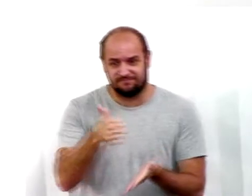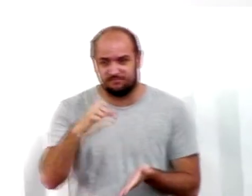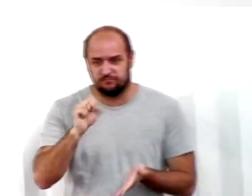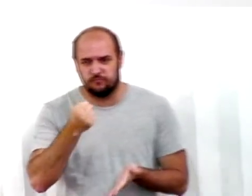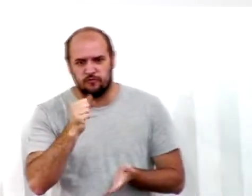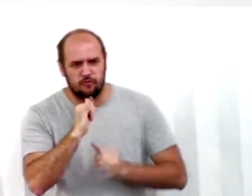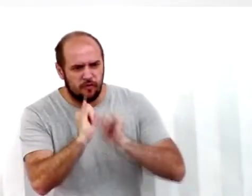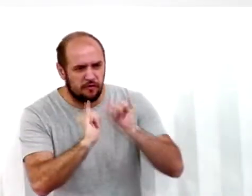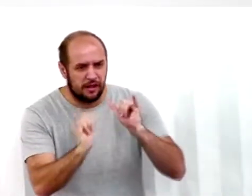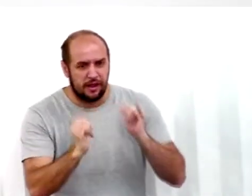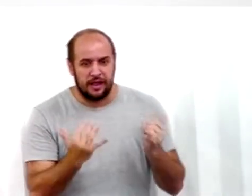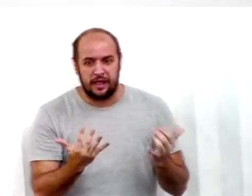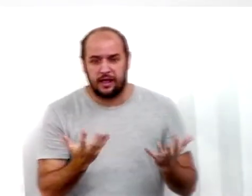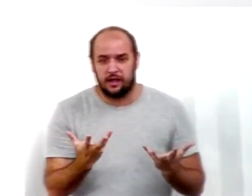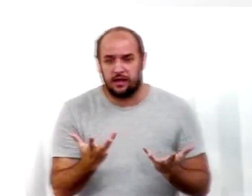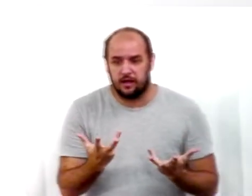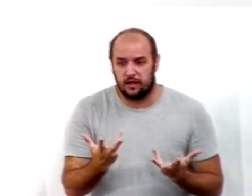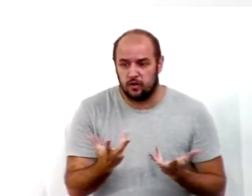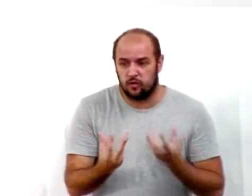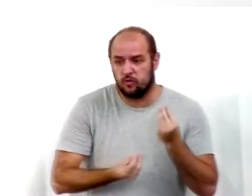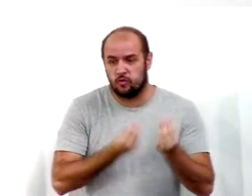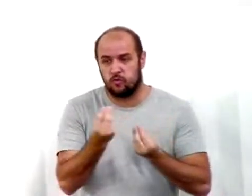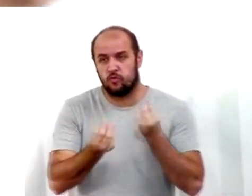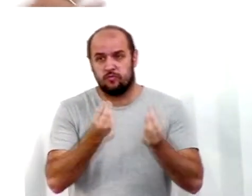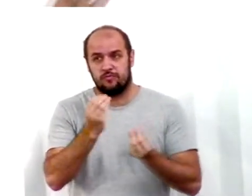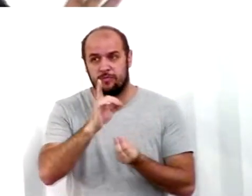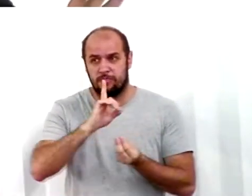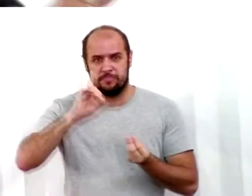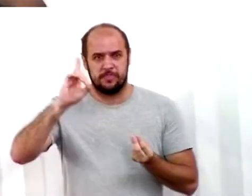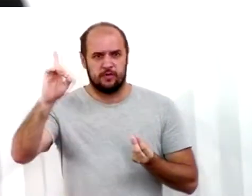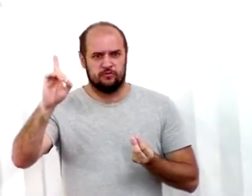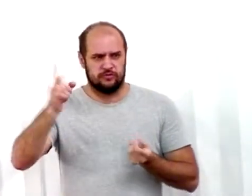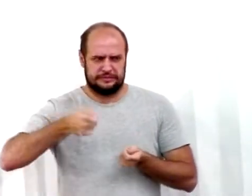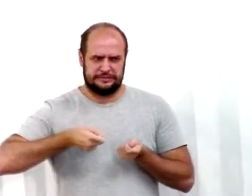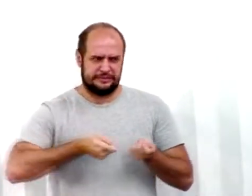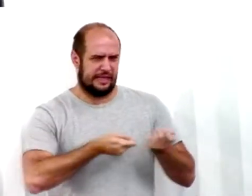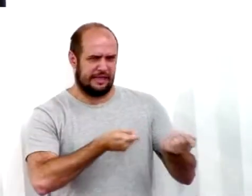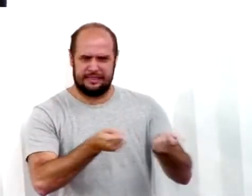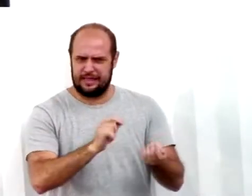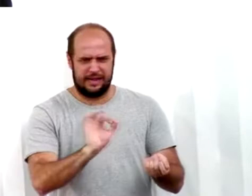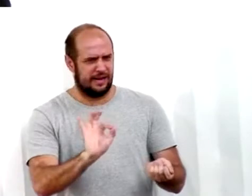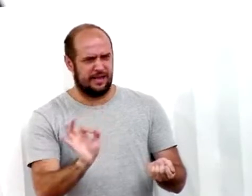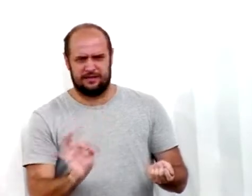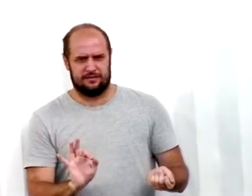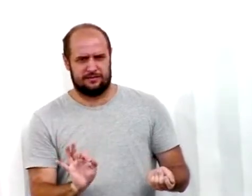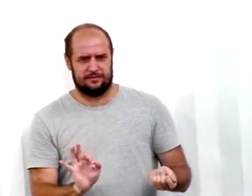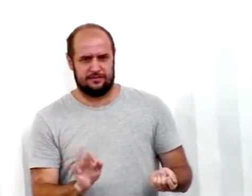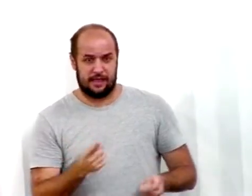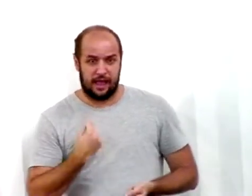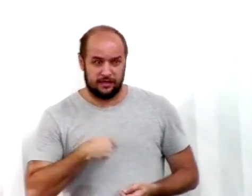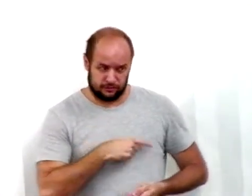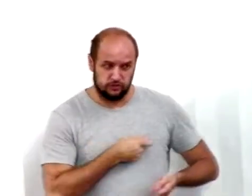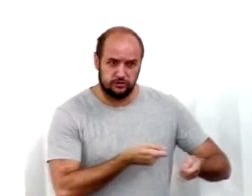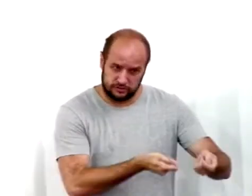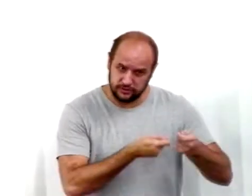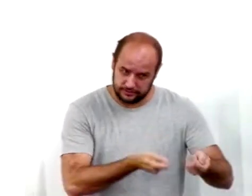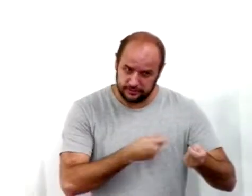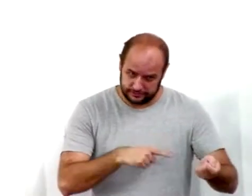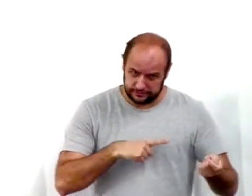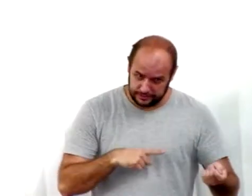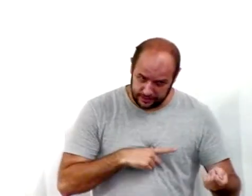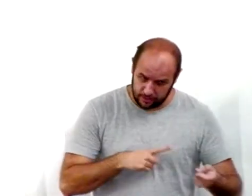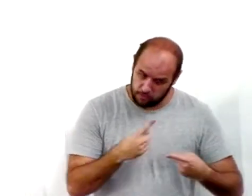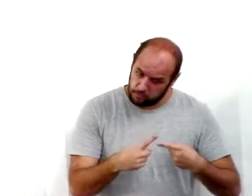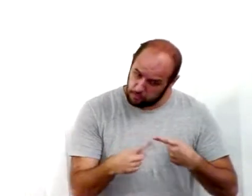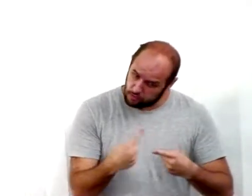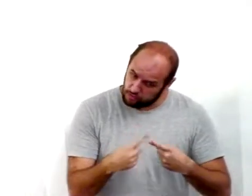da articulação da tentação. Deus a ninguém tenta. Nós somos tentados pela cobiça do nosso próprio